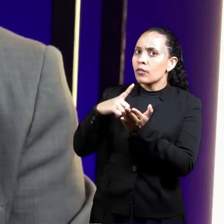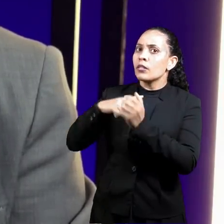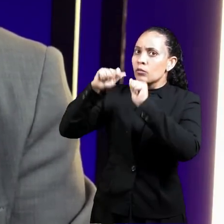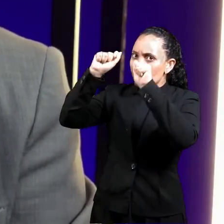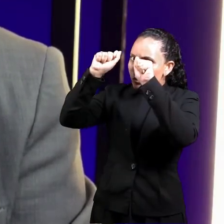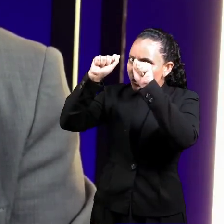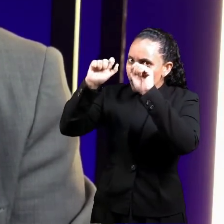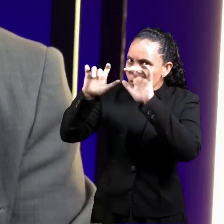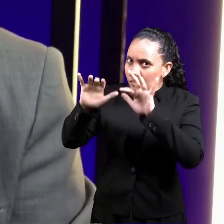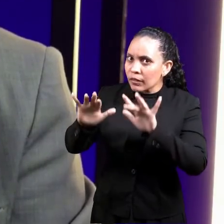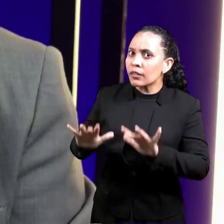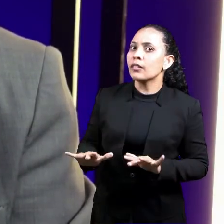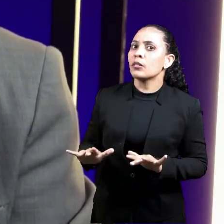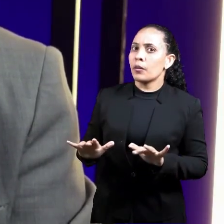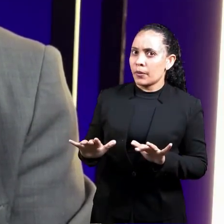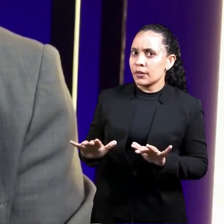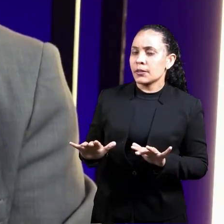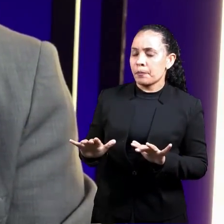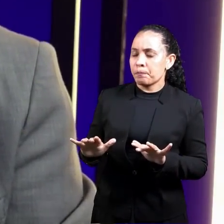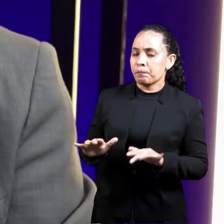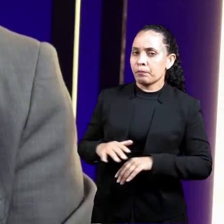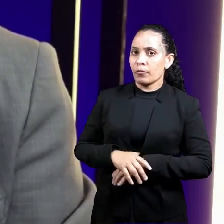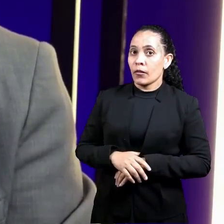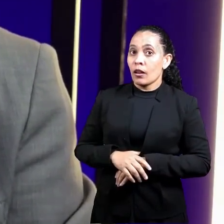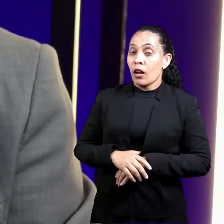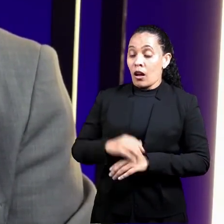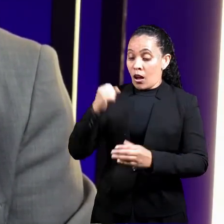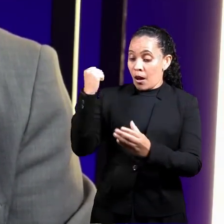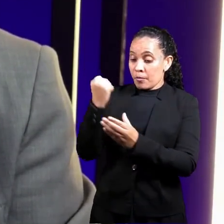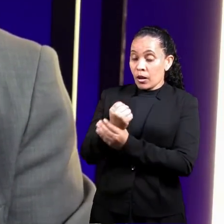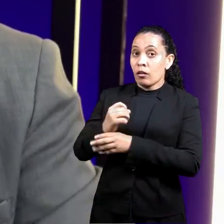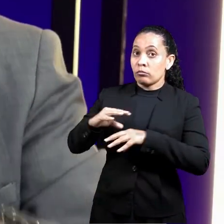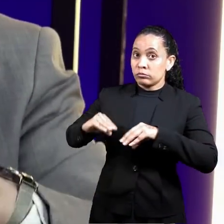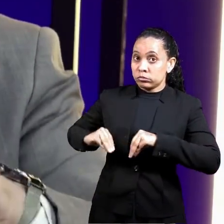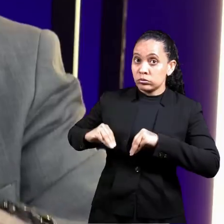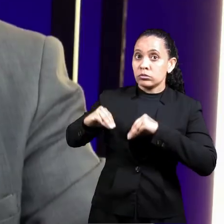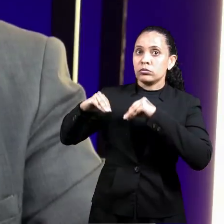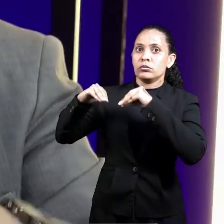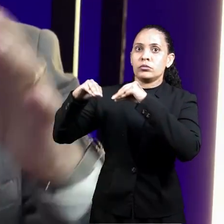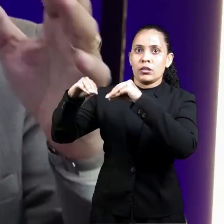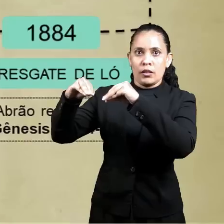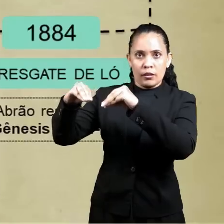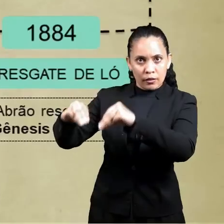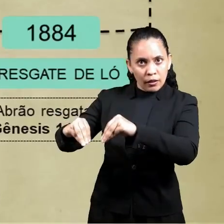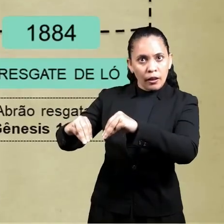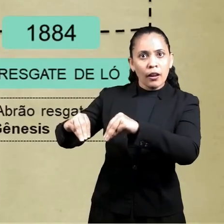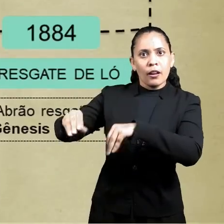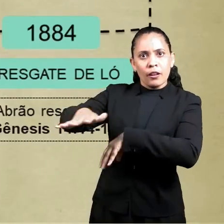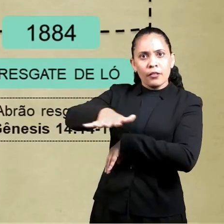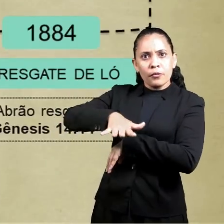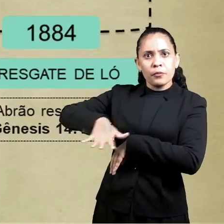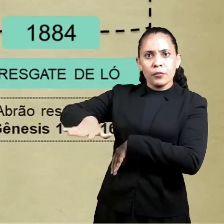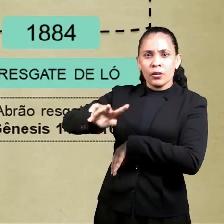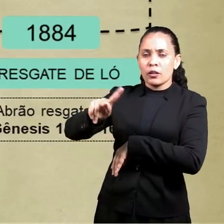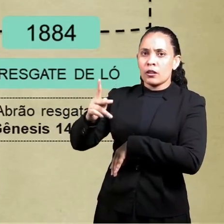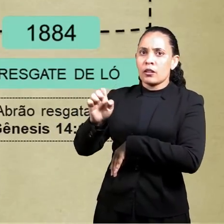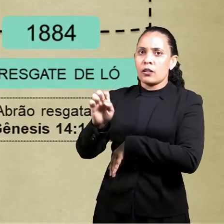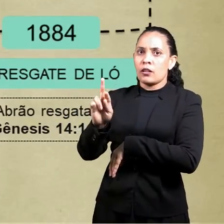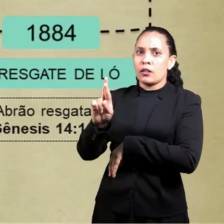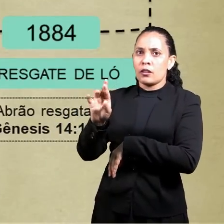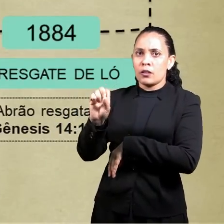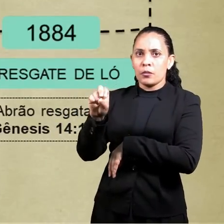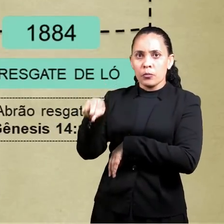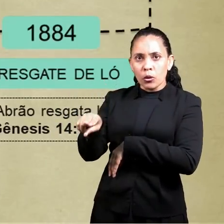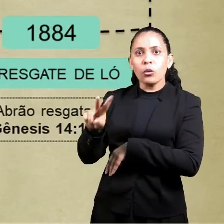que Abraão vai, aí ele sai do lugar que ele está, né? Por causa dessa separação, ele vai para Hebrom. Sim. Interessante que Hebrom,